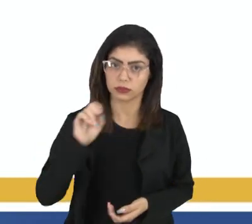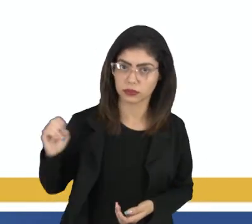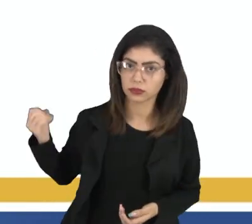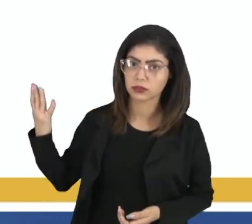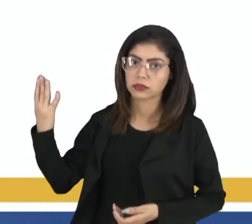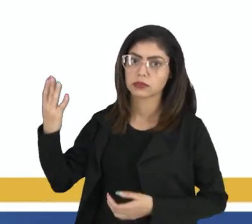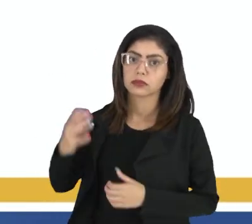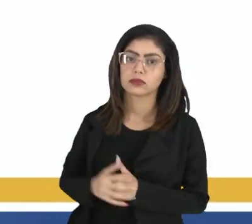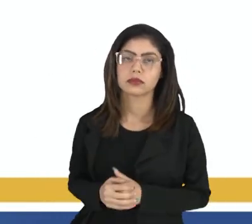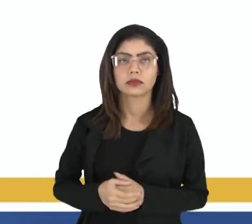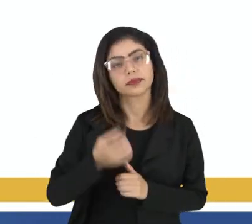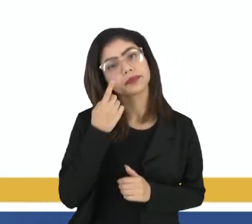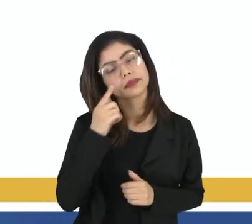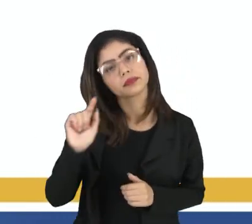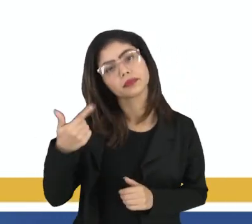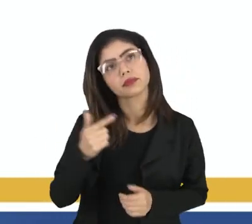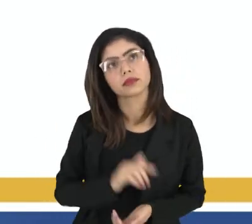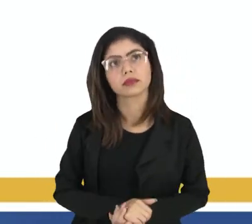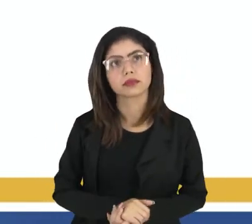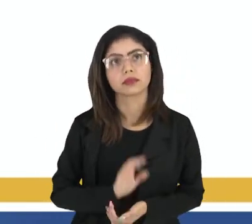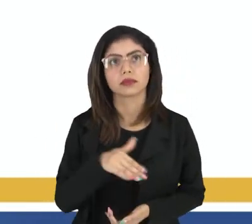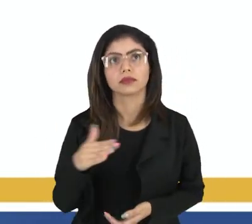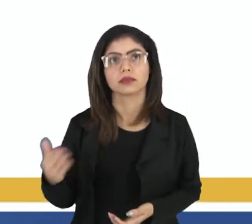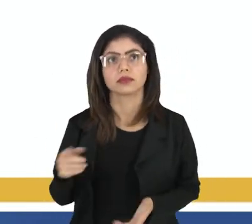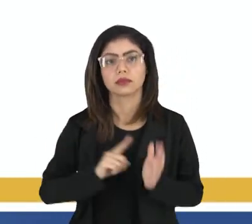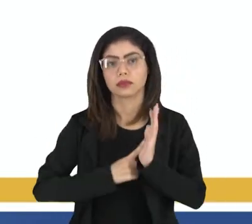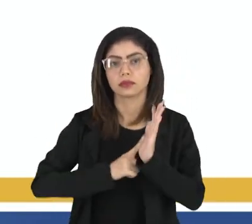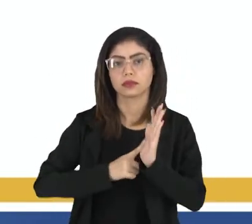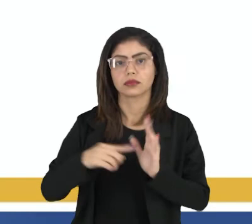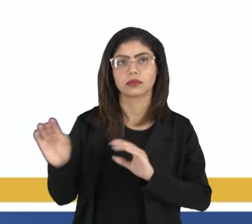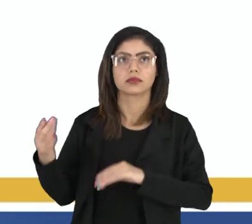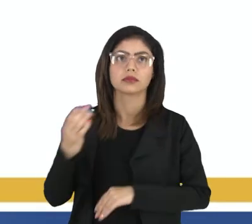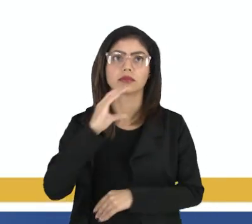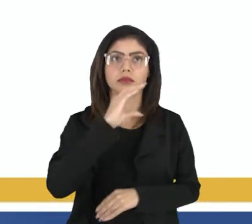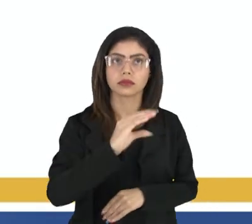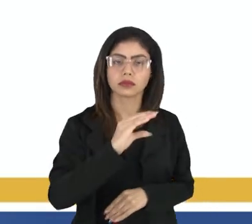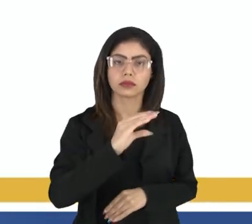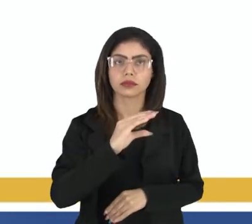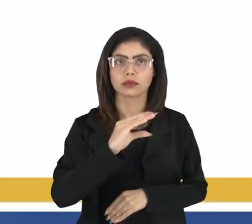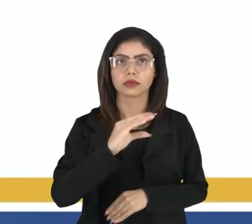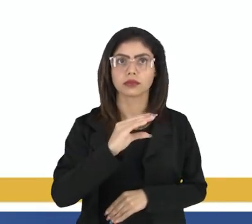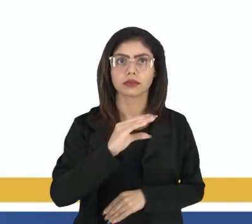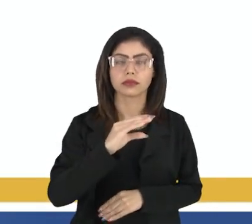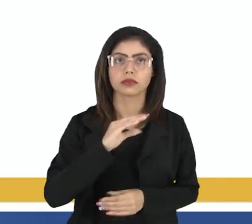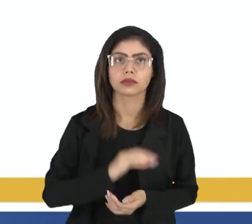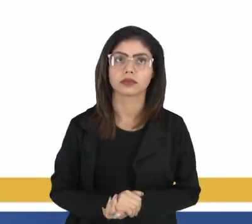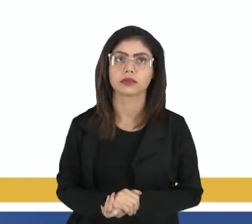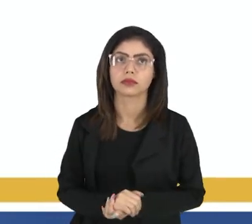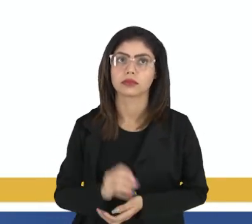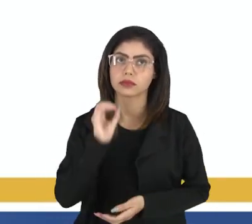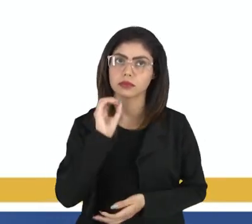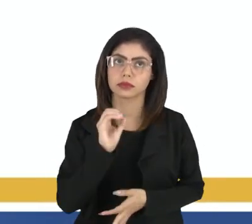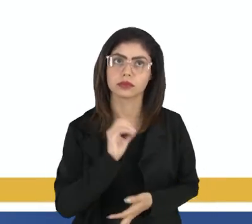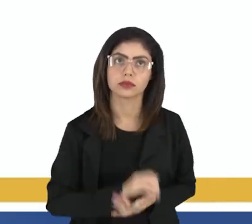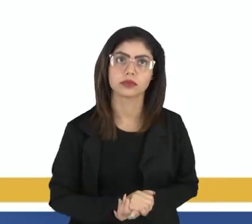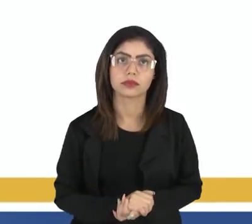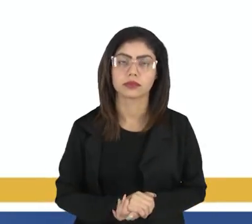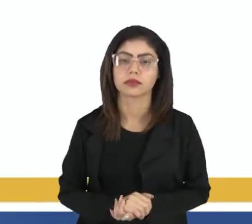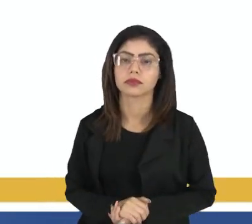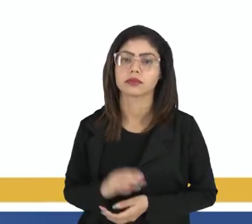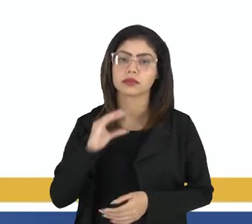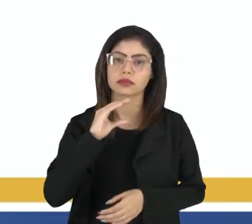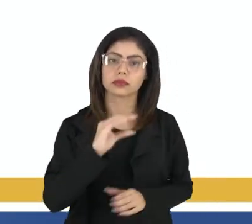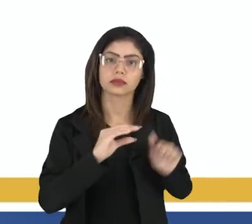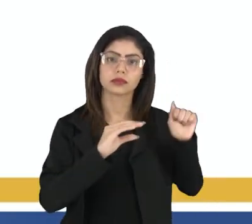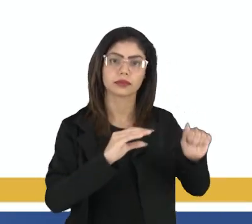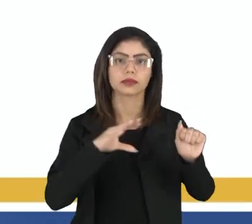caso, vejamos o outro lado. Quando o ponto é menor, tá, do que zero. Se o A é menor do